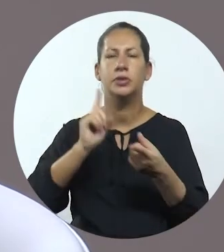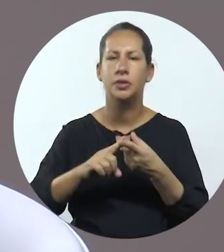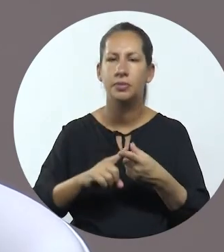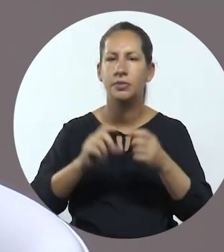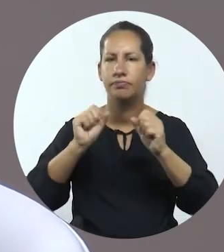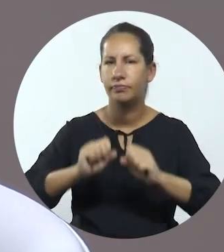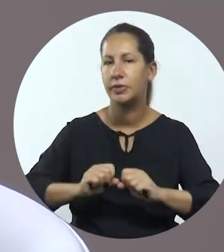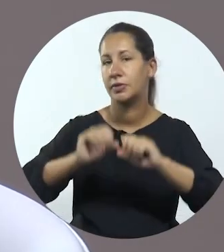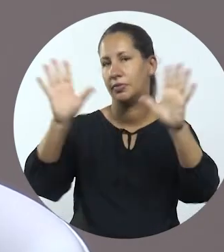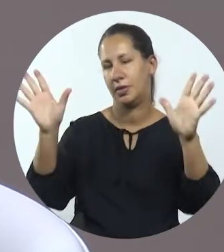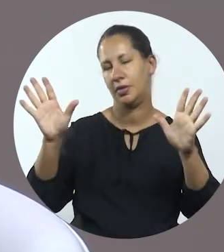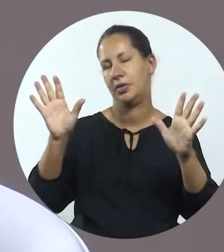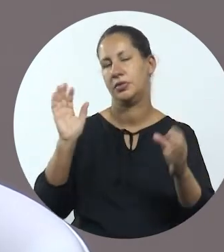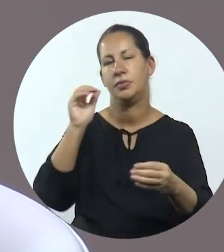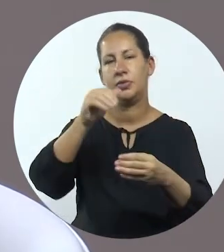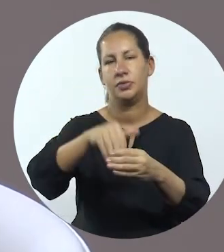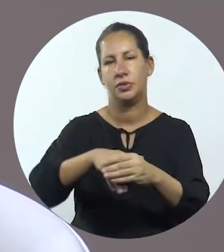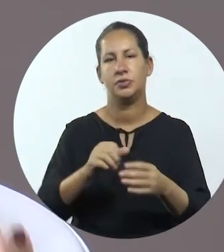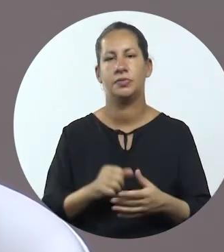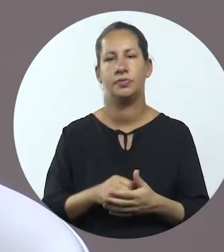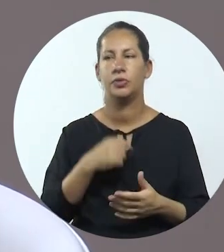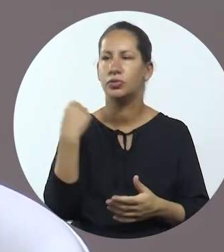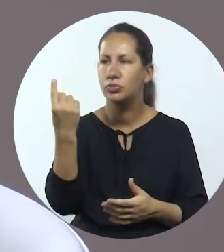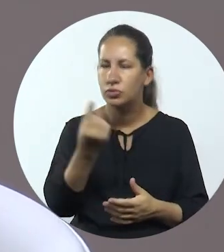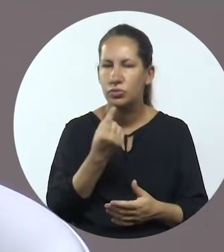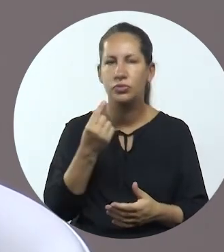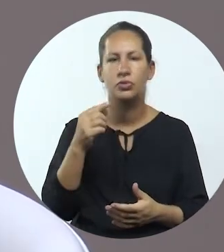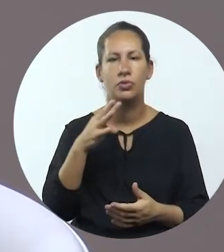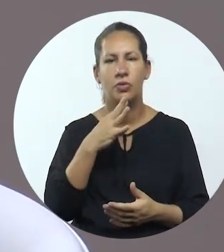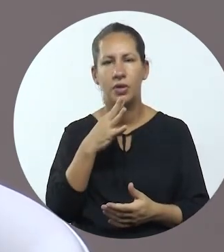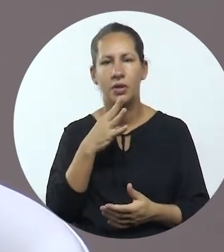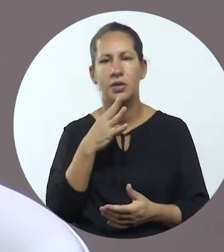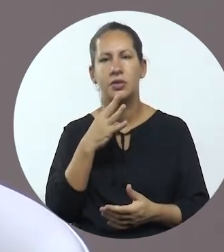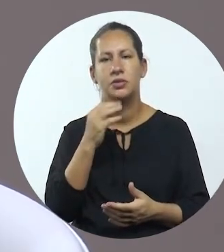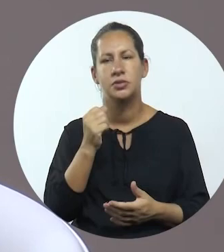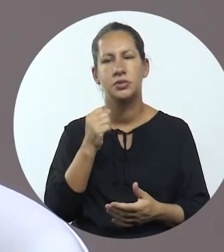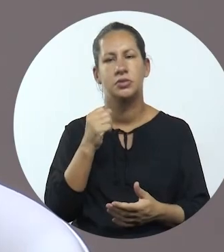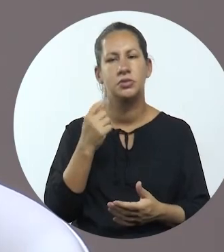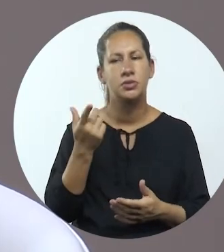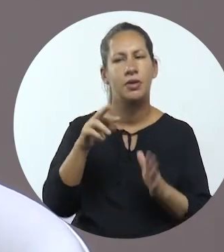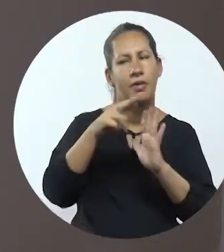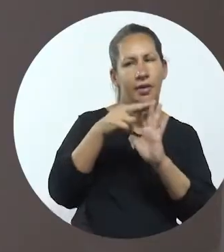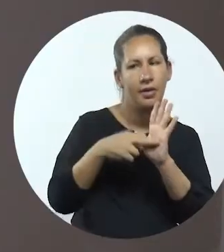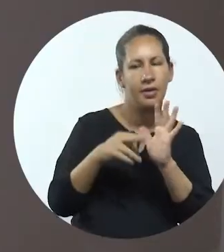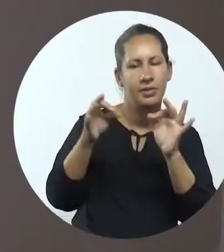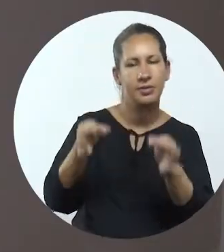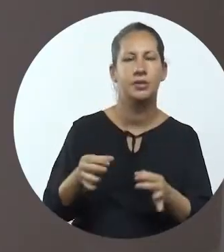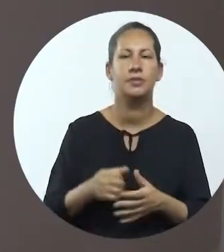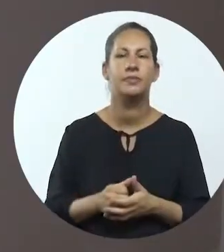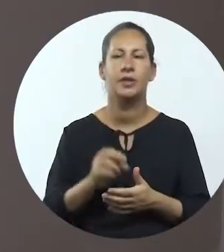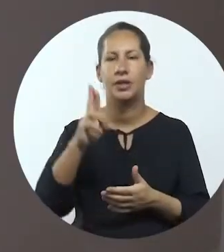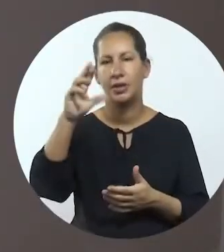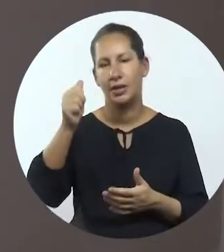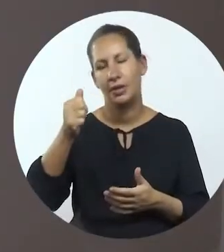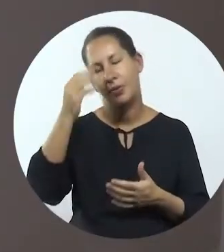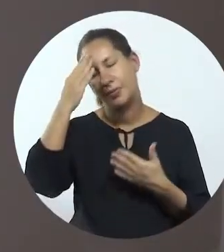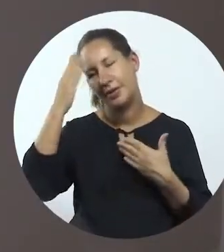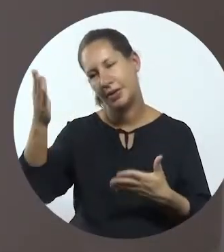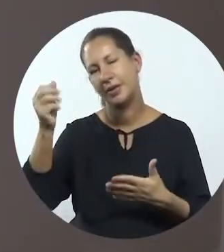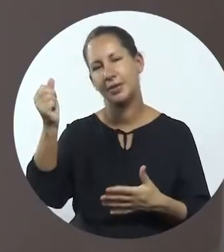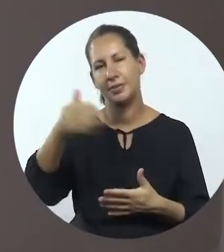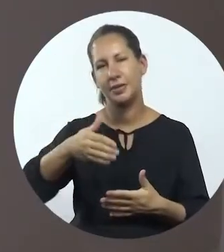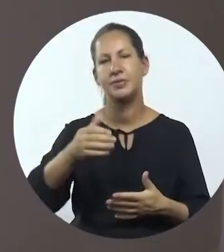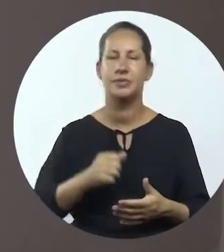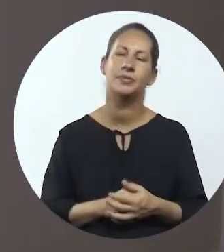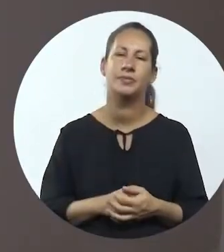uma transparência ao processo eleitoral. Quando todos conhecem as regras no início do jogo, não tem como errar. Doutora Érica, muito obrigada pela participação